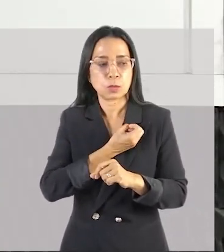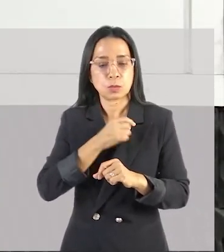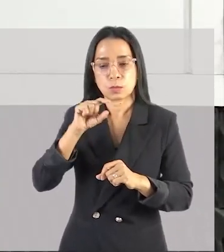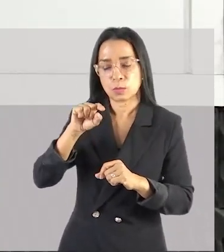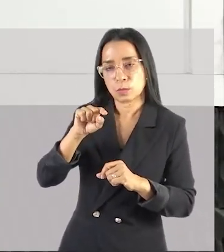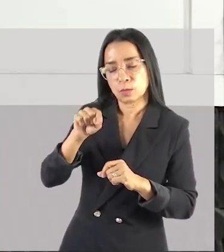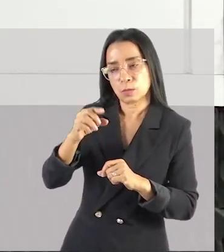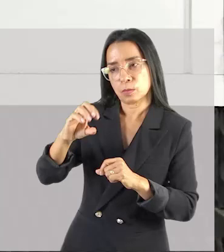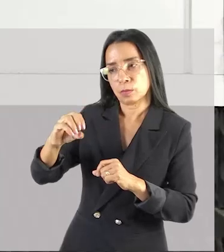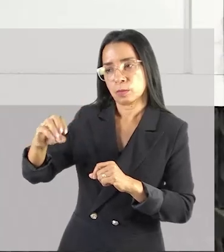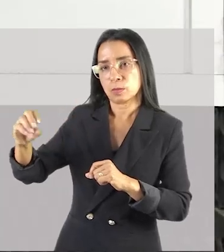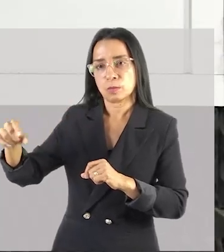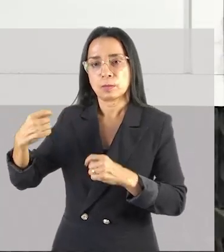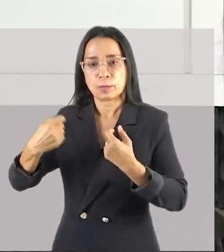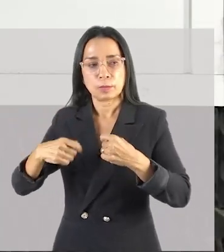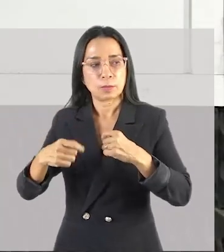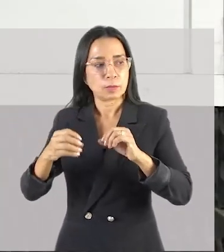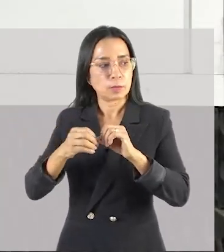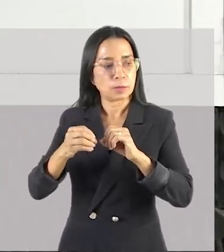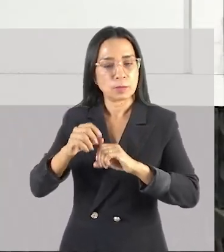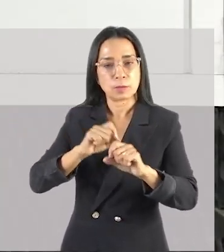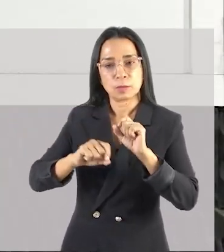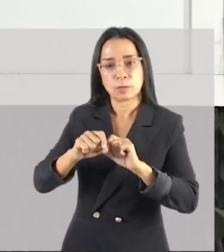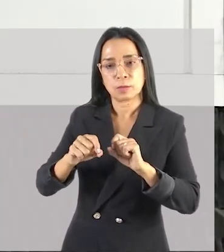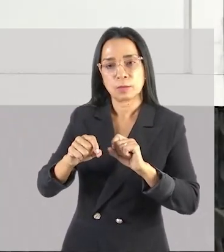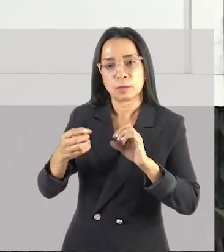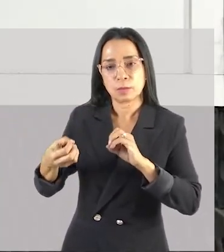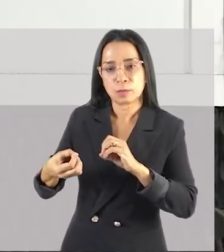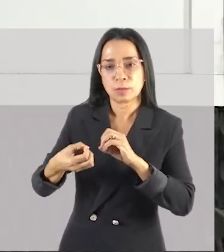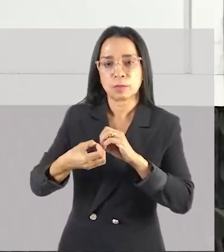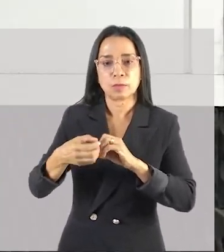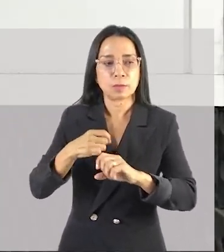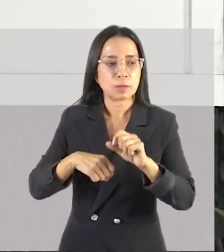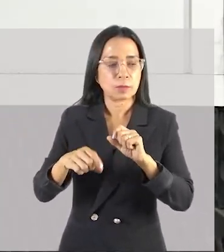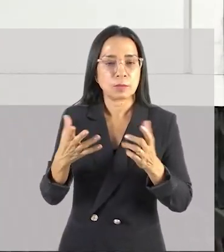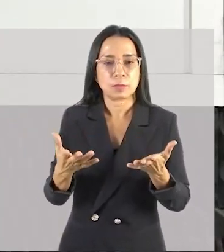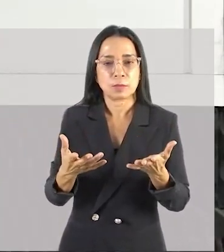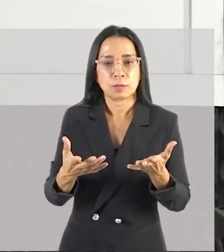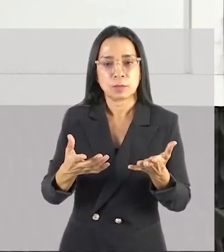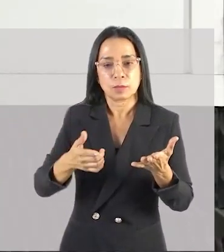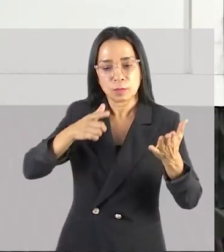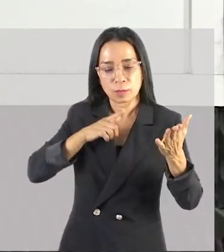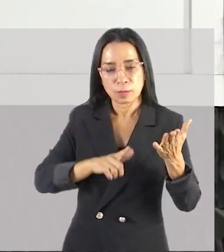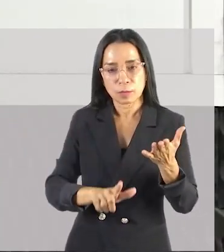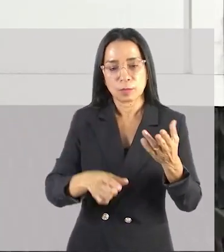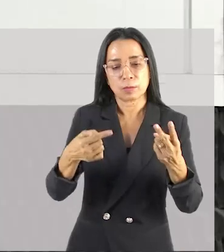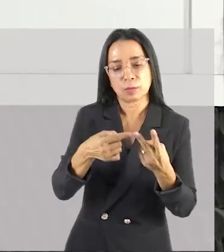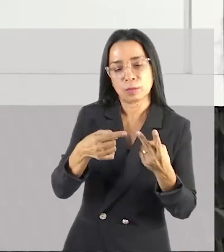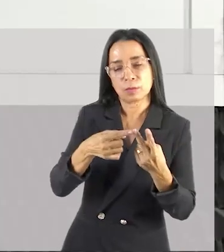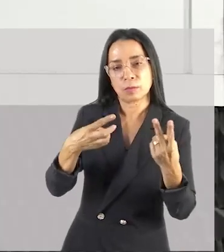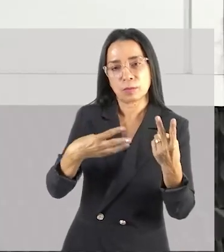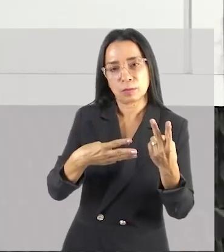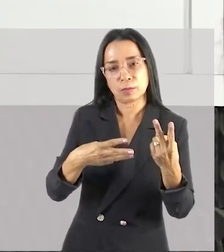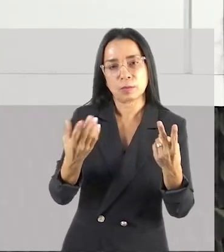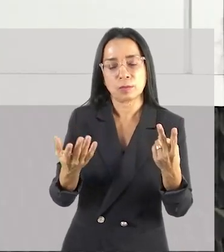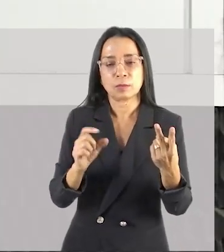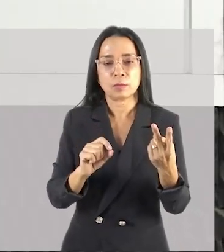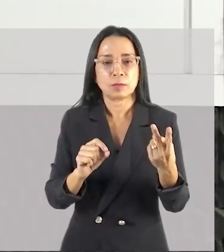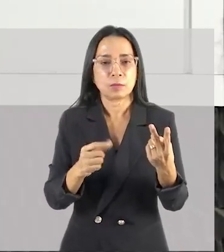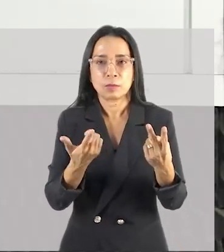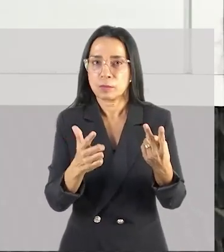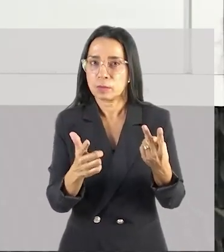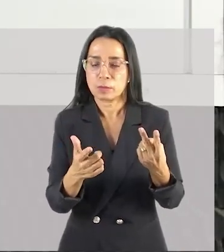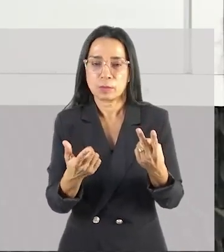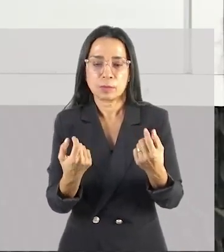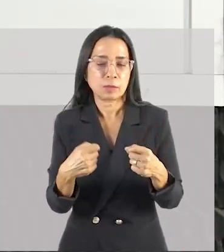você teria que fazer a aproximação. Como ele conserva a raiz de 3, no seu cálculo você vai conservar também a raiz de 3. Não há necessidade